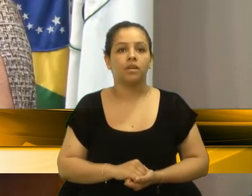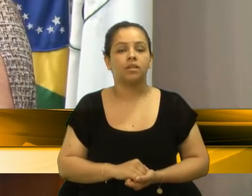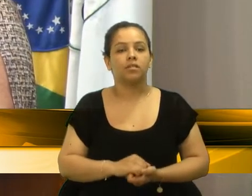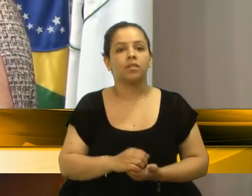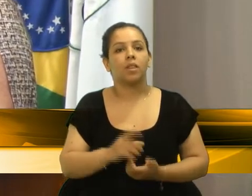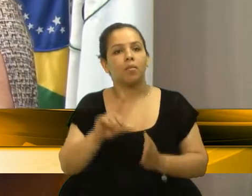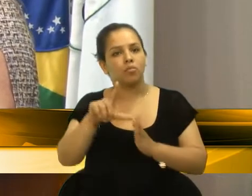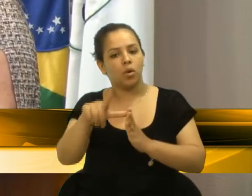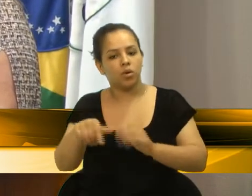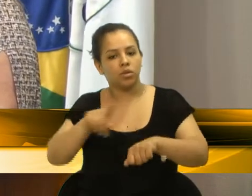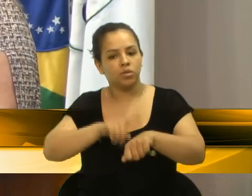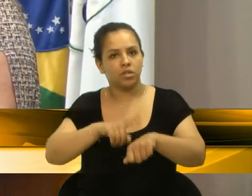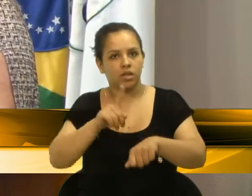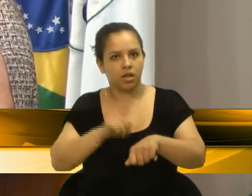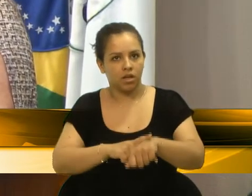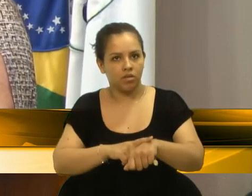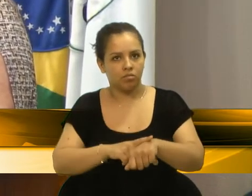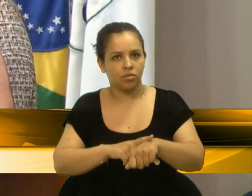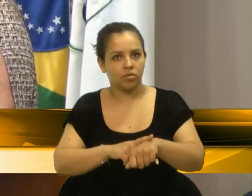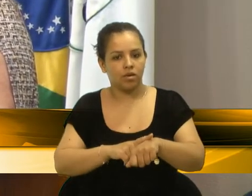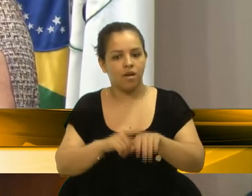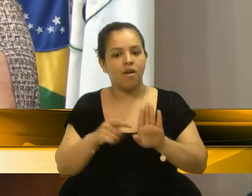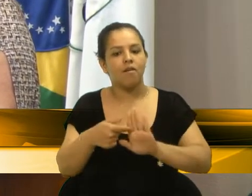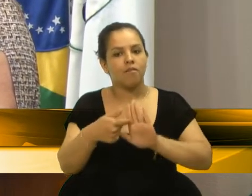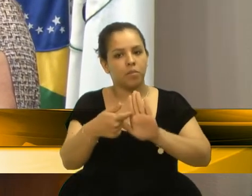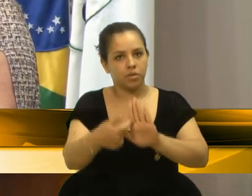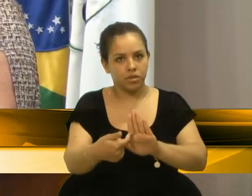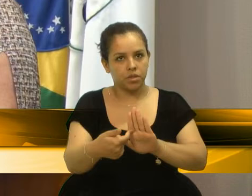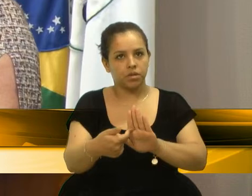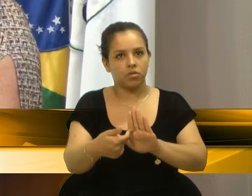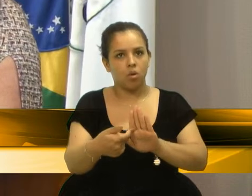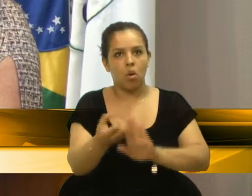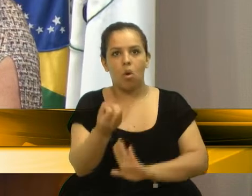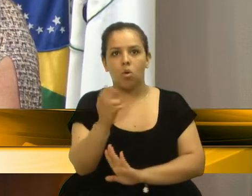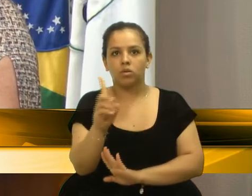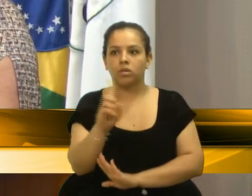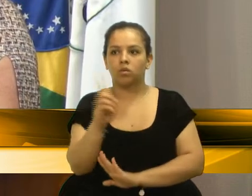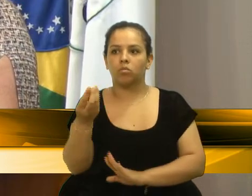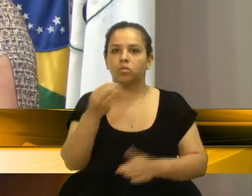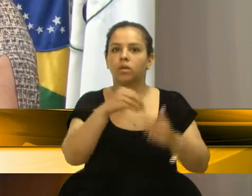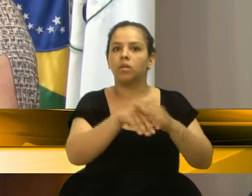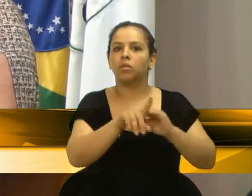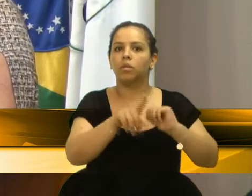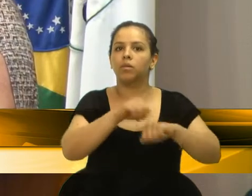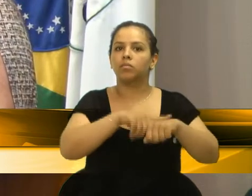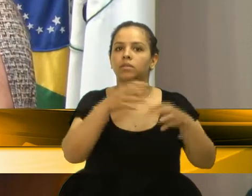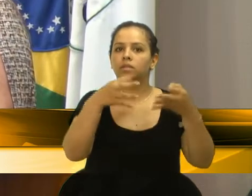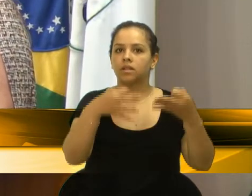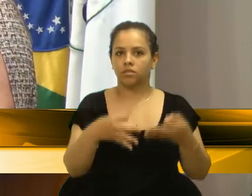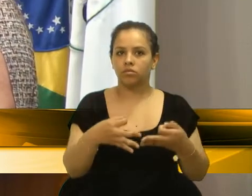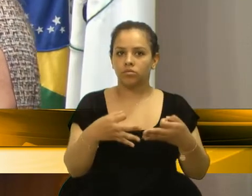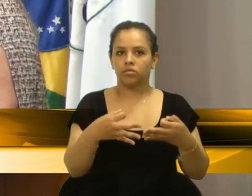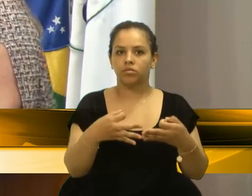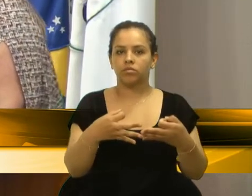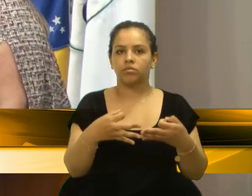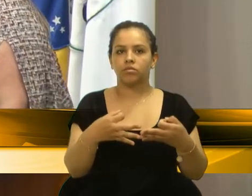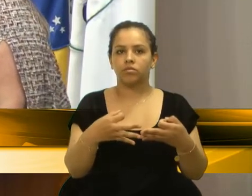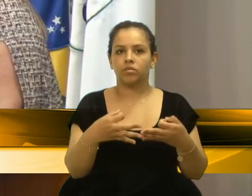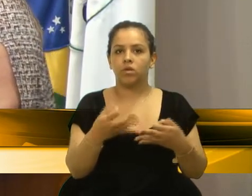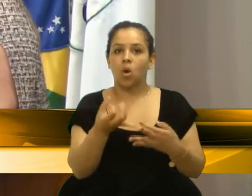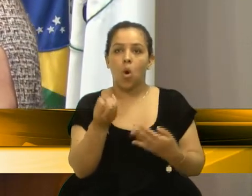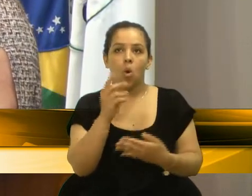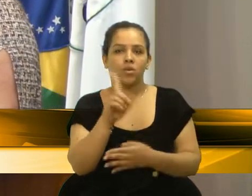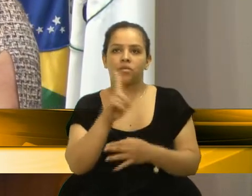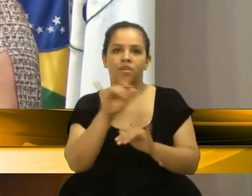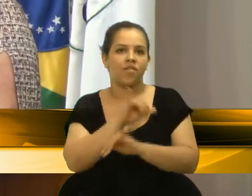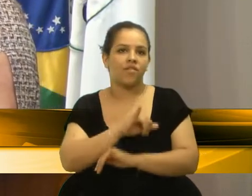prazo supramencionado e não sendo homologada esta resolução, ou não enviada